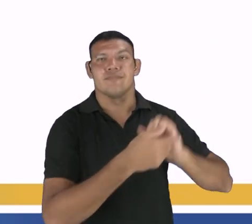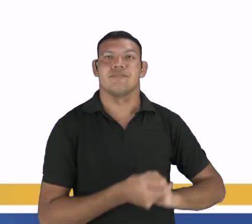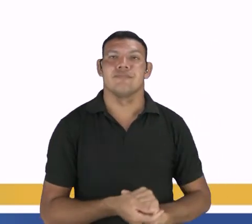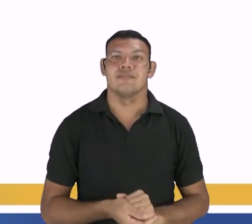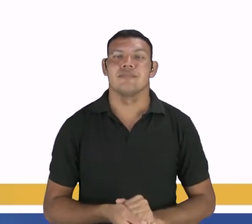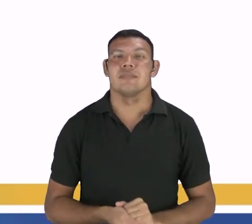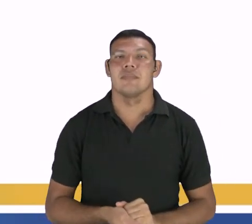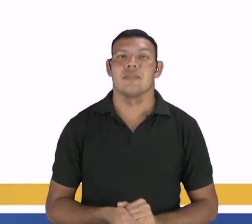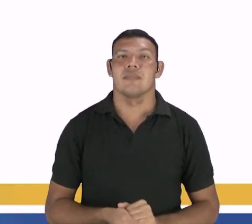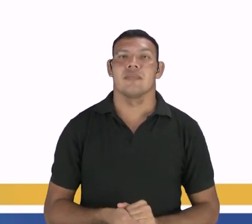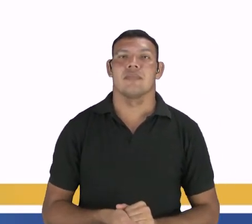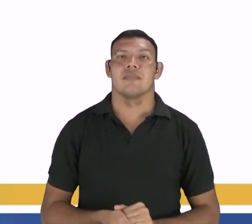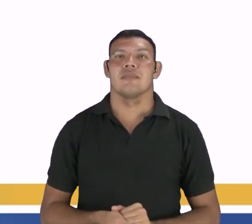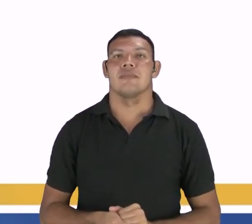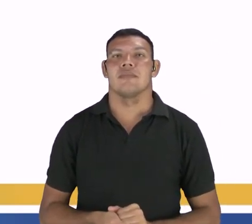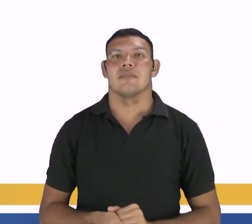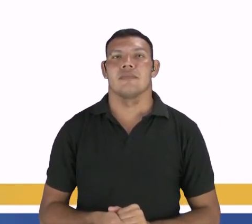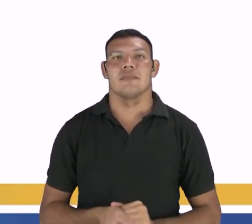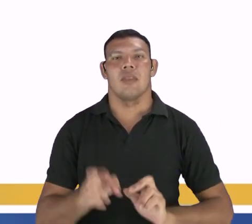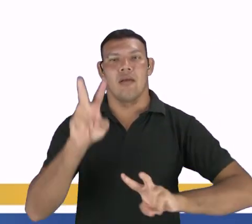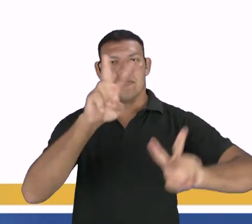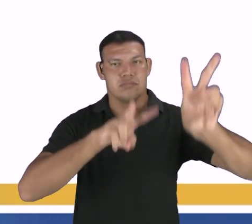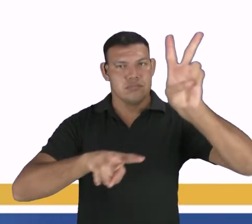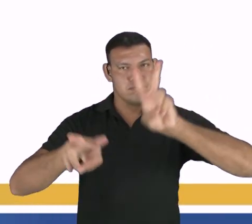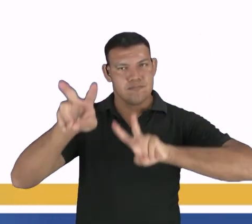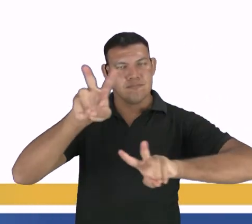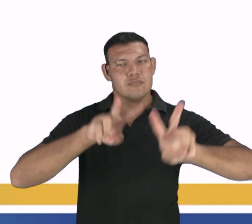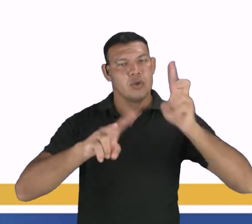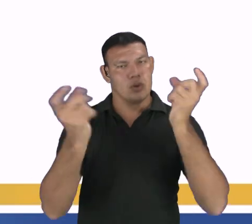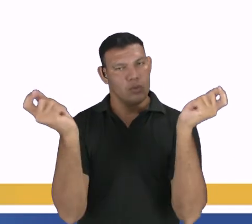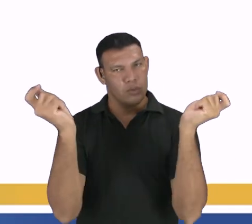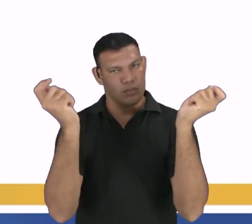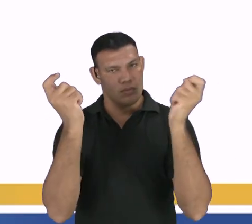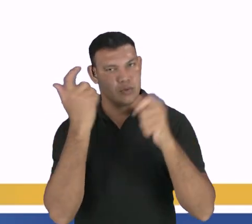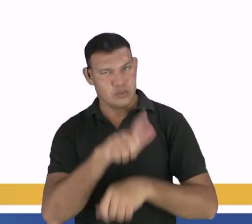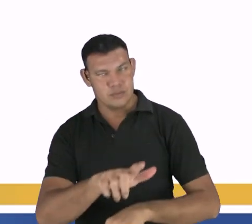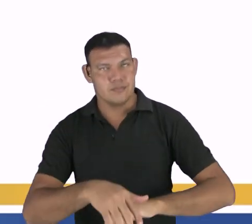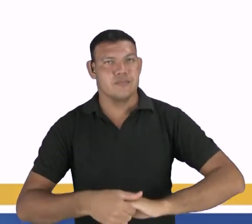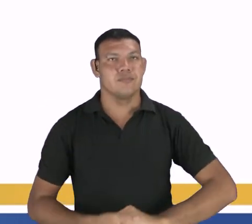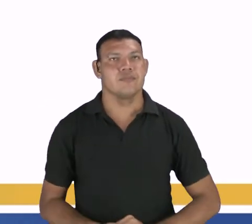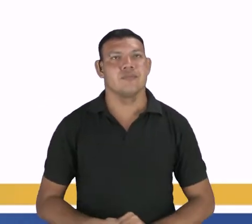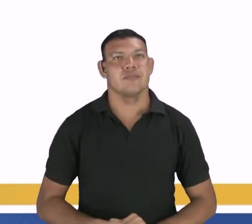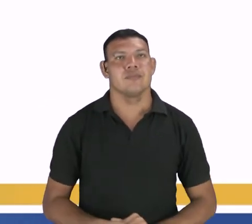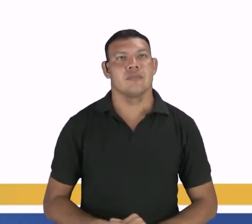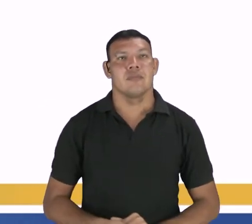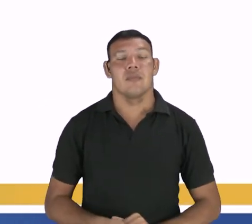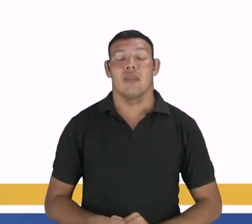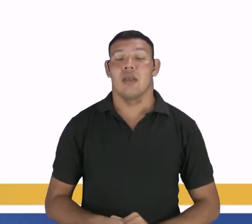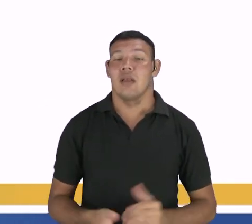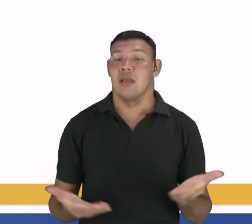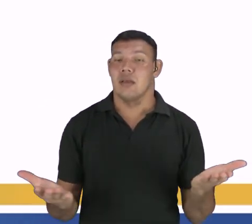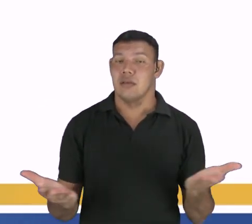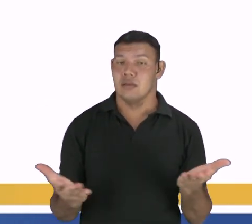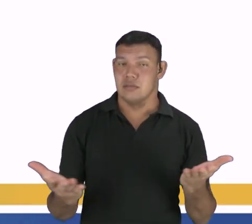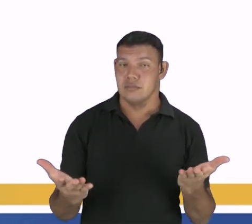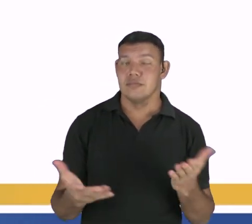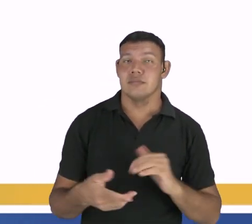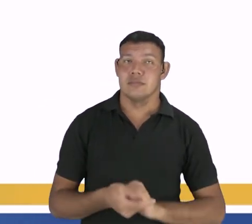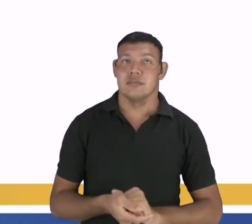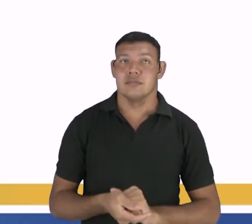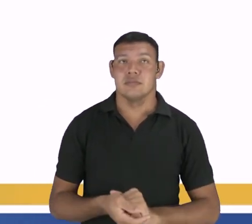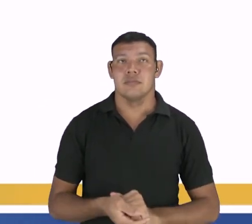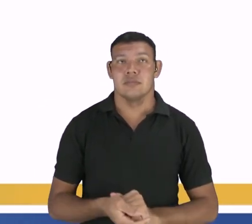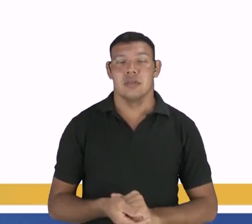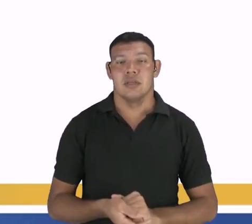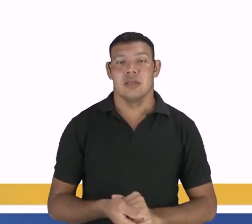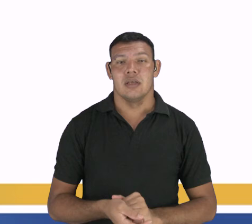de uma forma aí mais visual, certo? Então, vamos agora observar as situações problema de